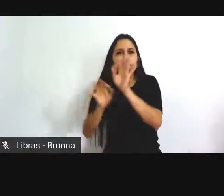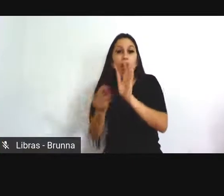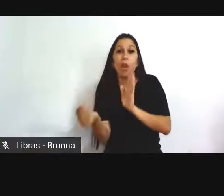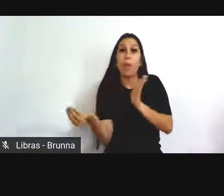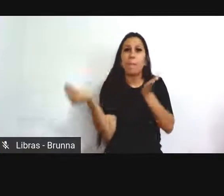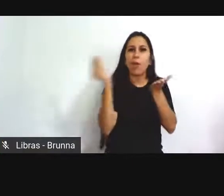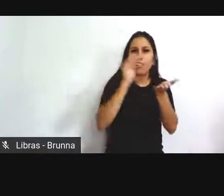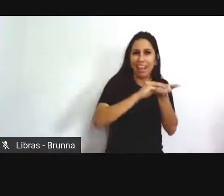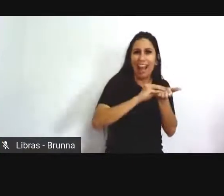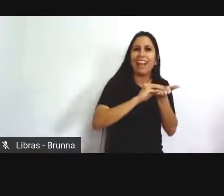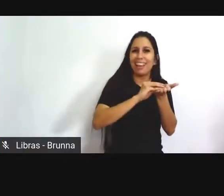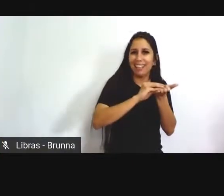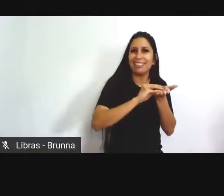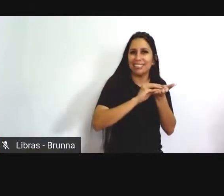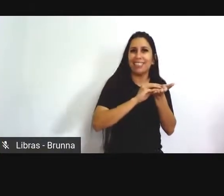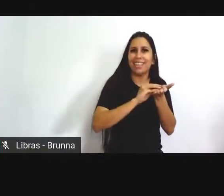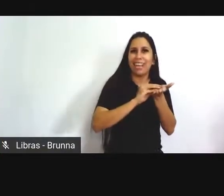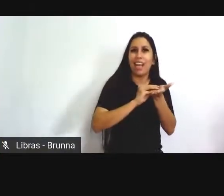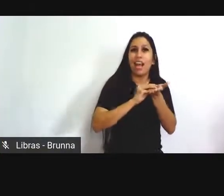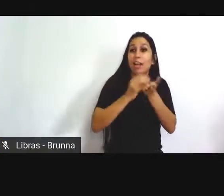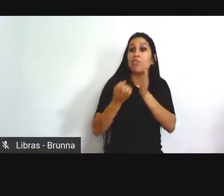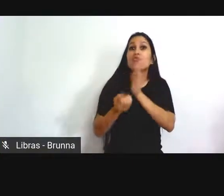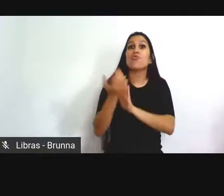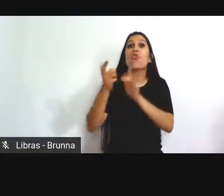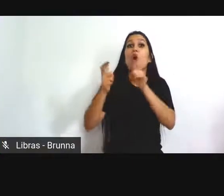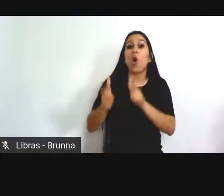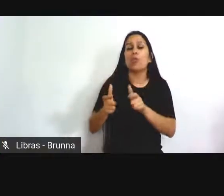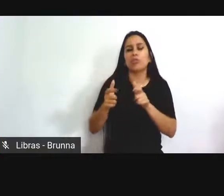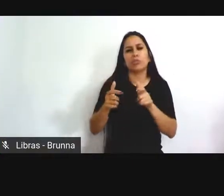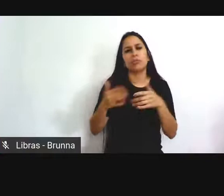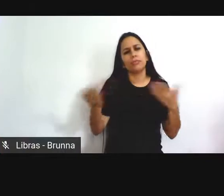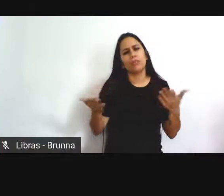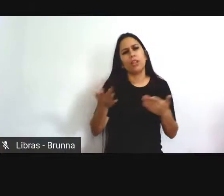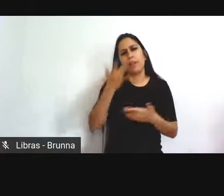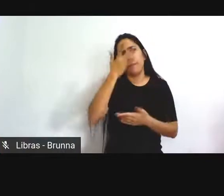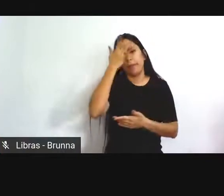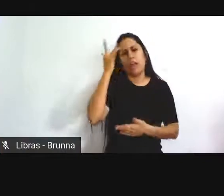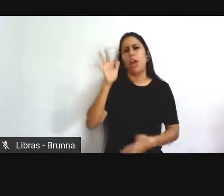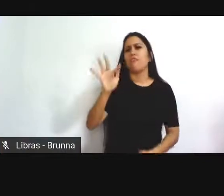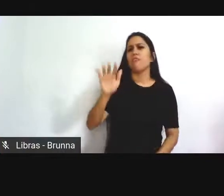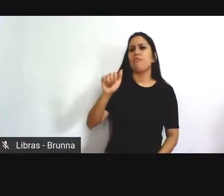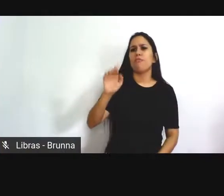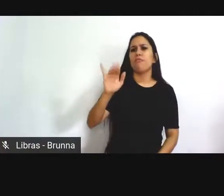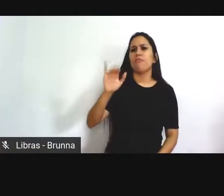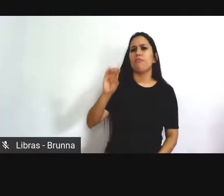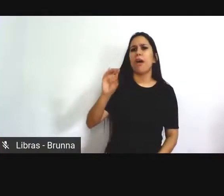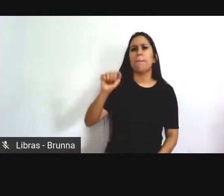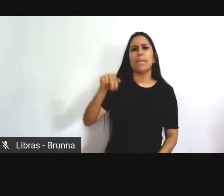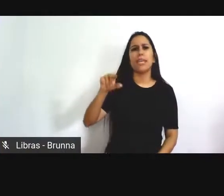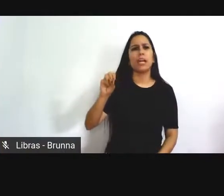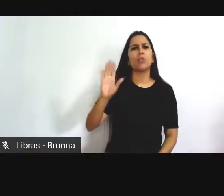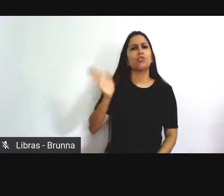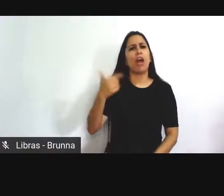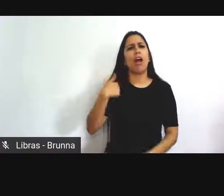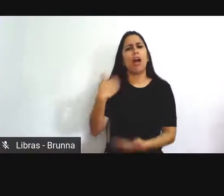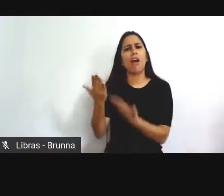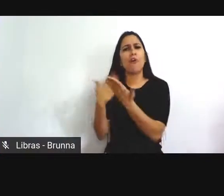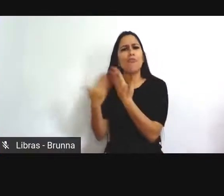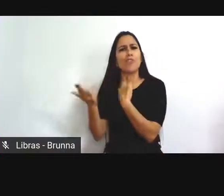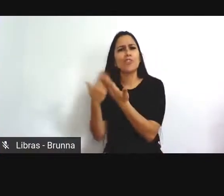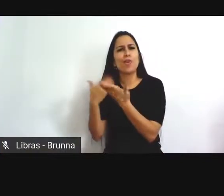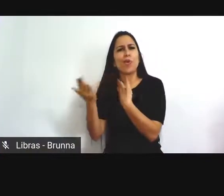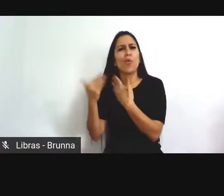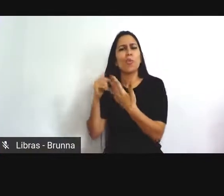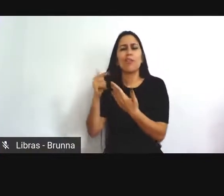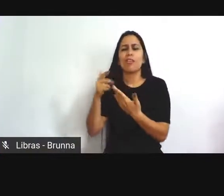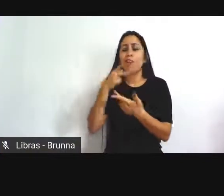aí, como o Fabiano, né, depois conversou comigo, eu falei assim, uma surpresa, né? Você